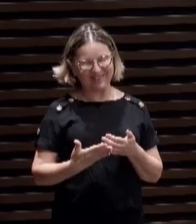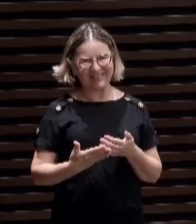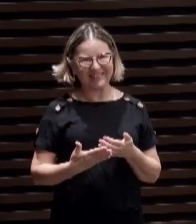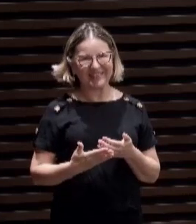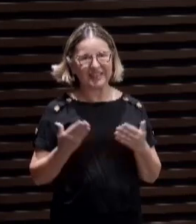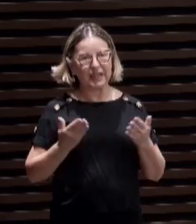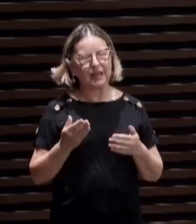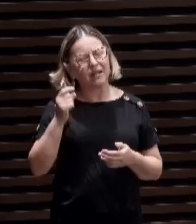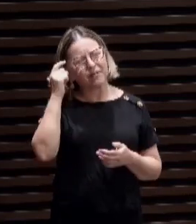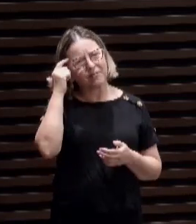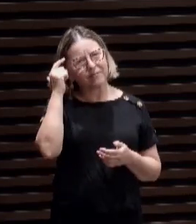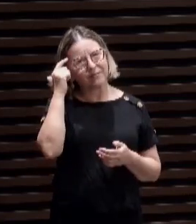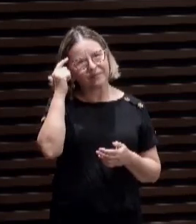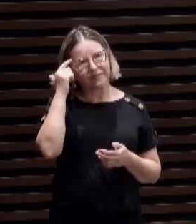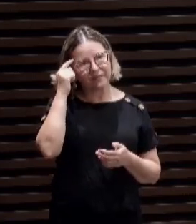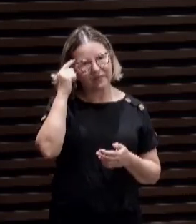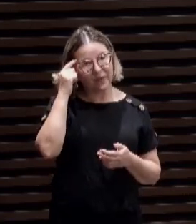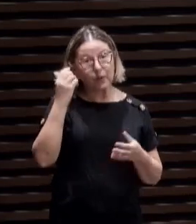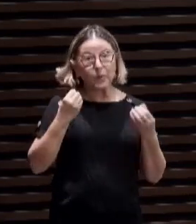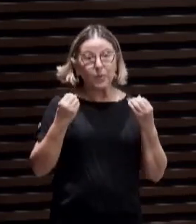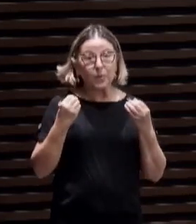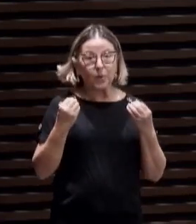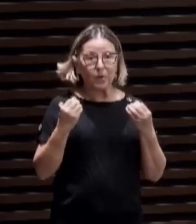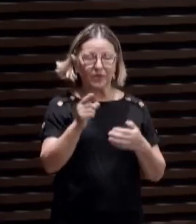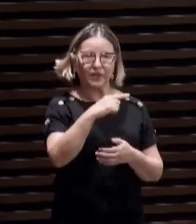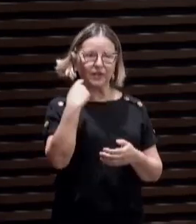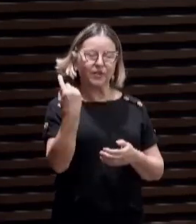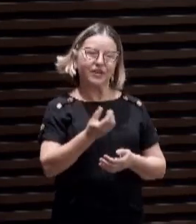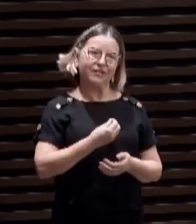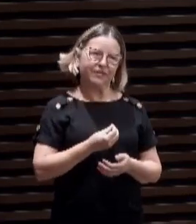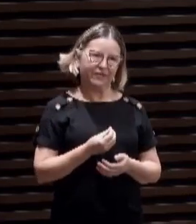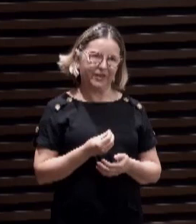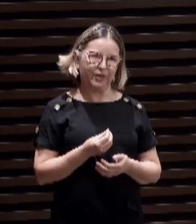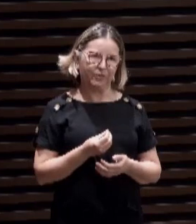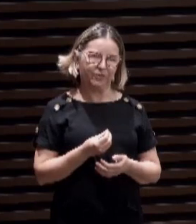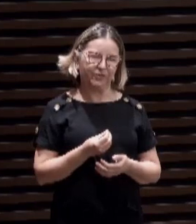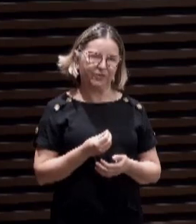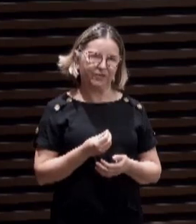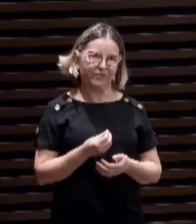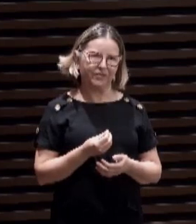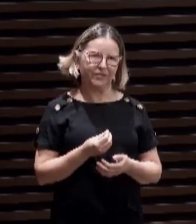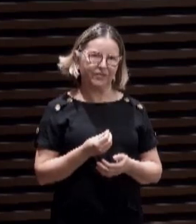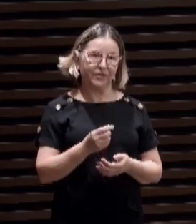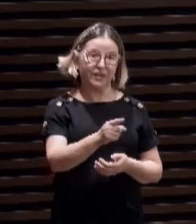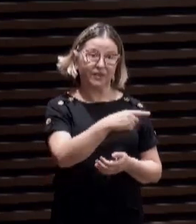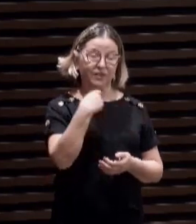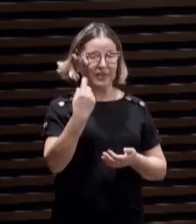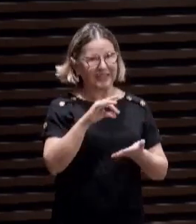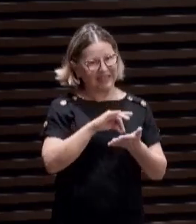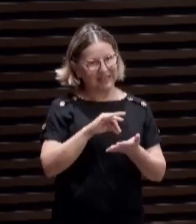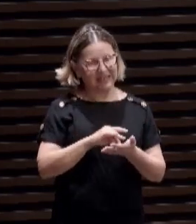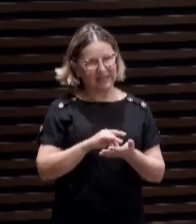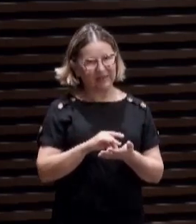vamos pensar como nós estamos vivendo em nossa realidade, e depois nós vamos